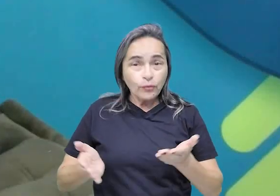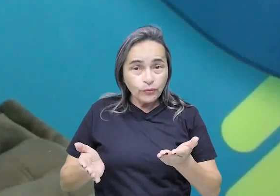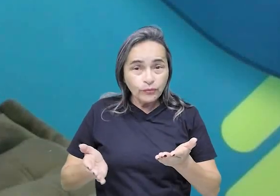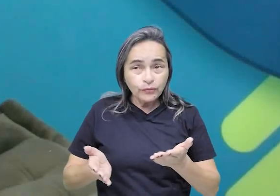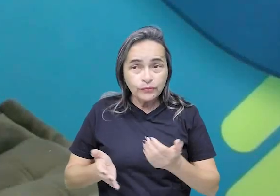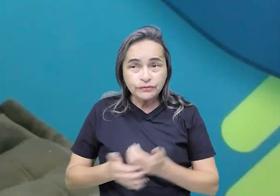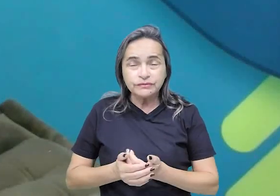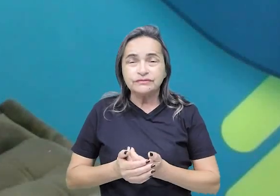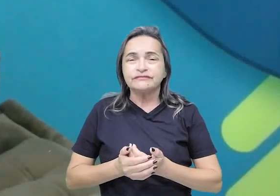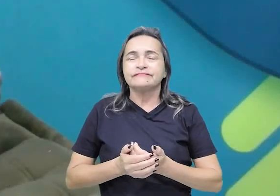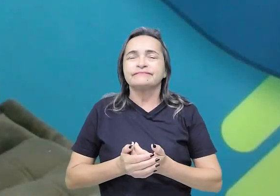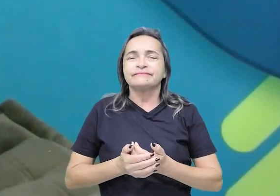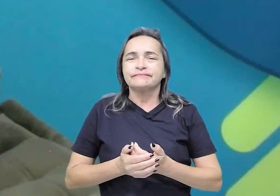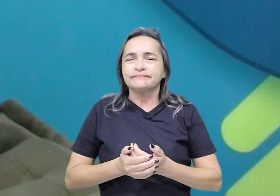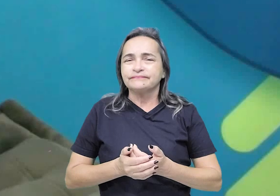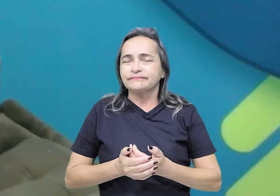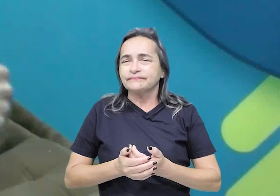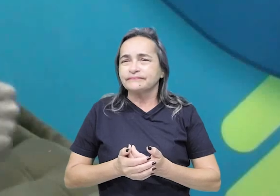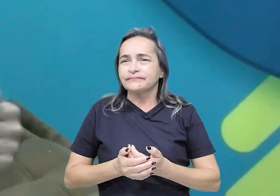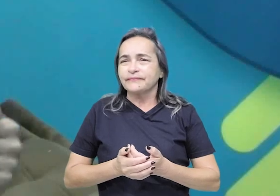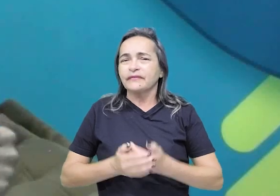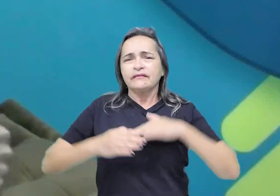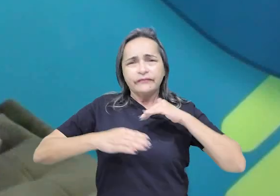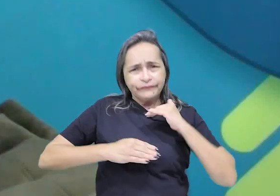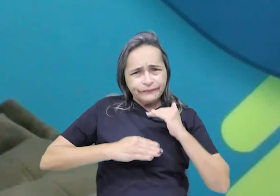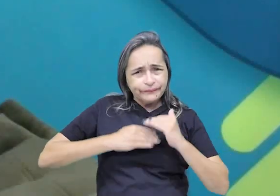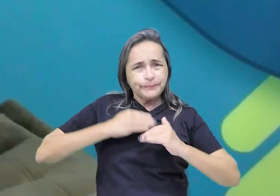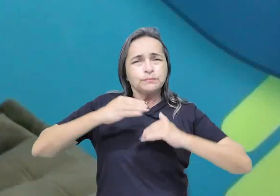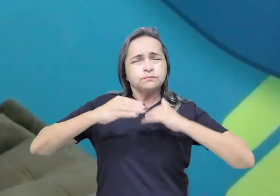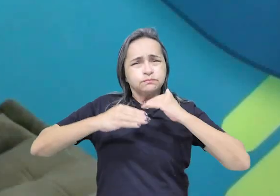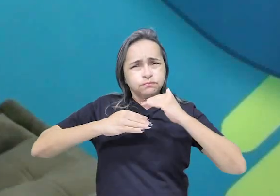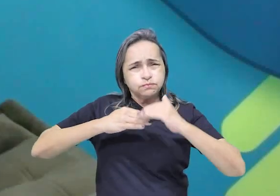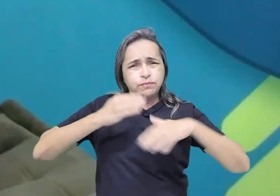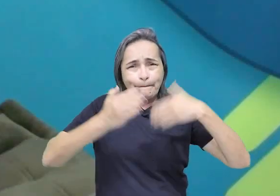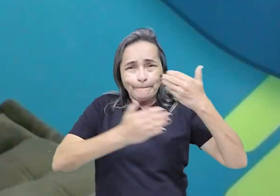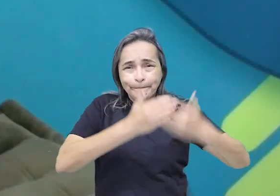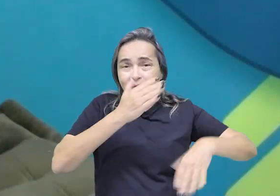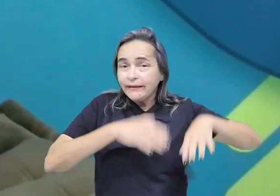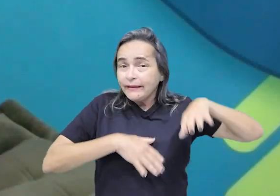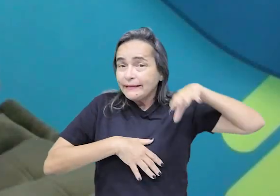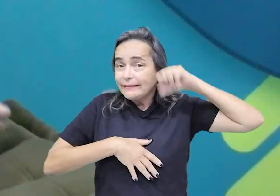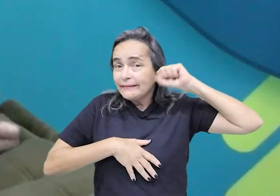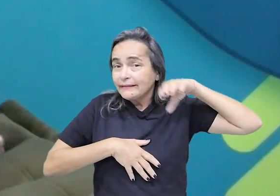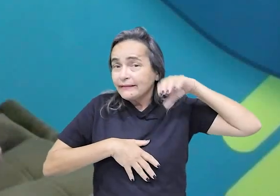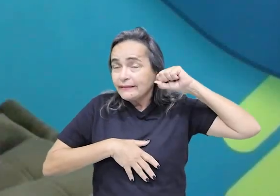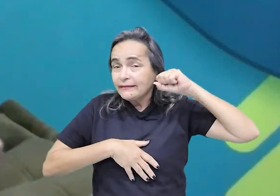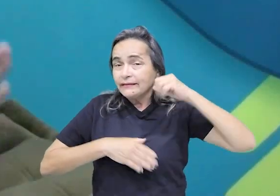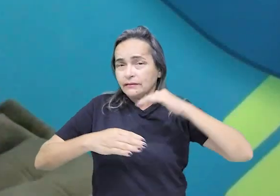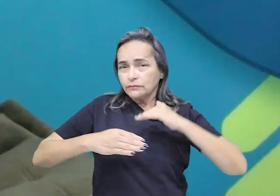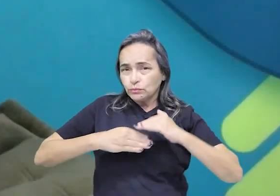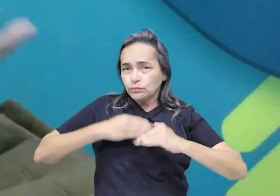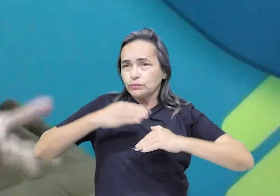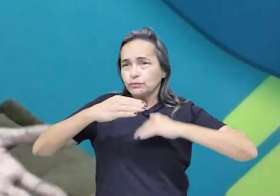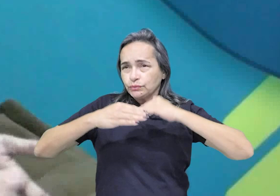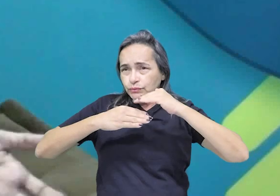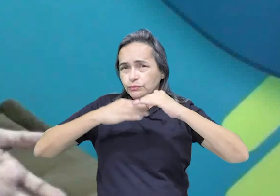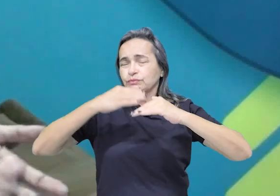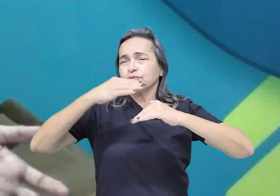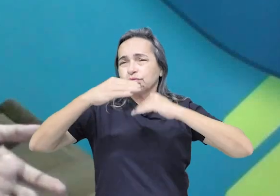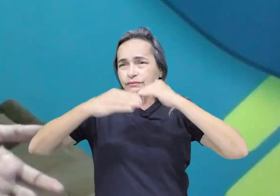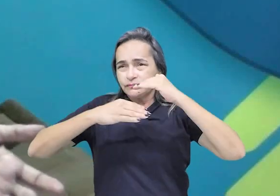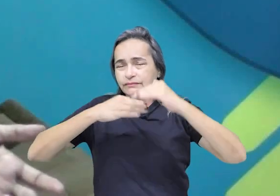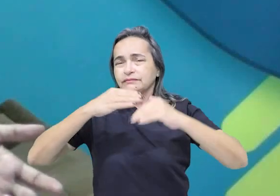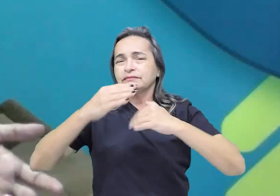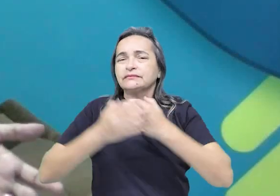um pouco, amanhã ele vai conseguir atingir mais outro, porque a gente fala aí de uma região chamada de células ciliadas